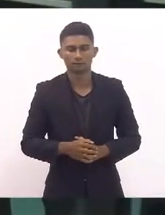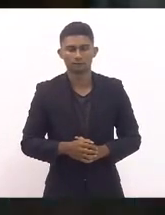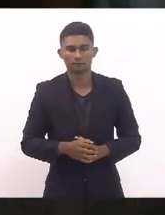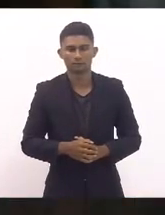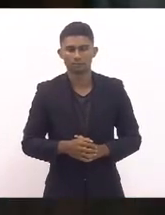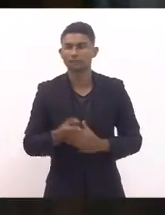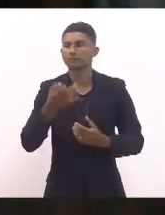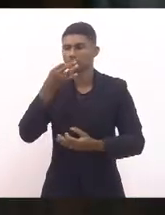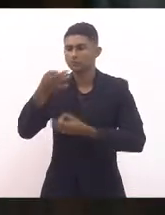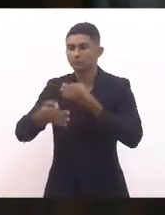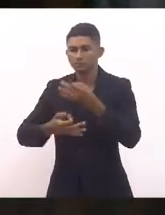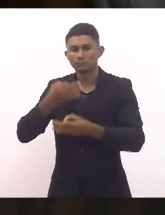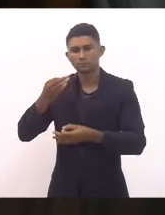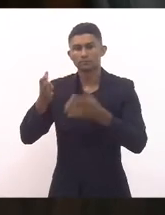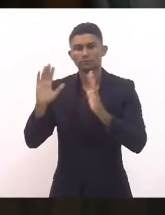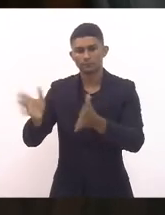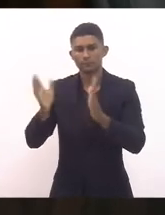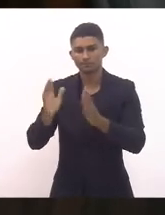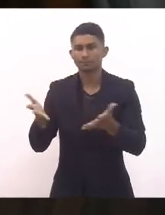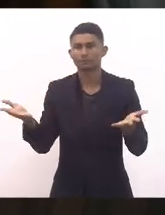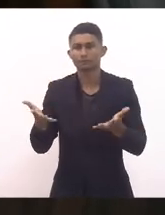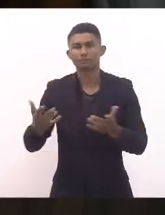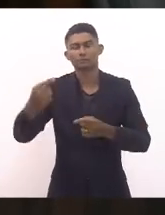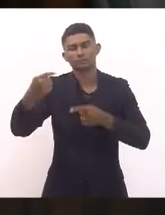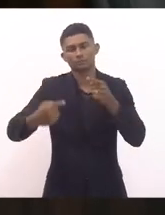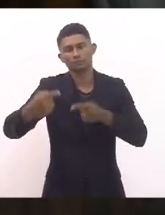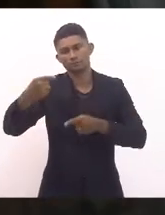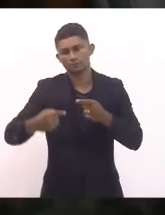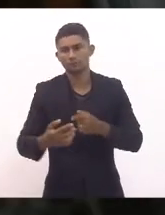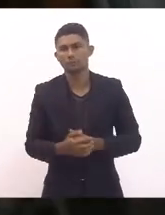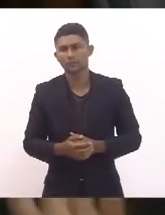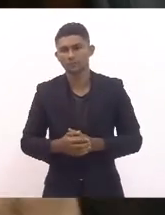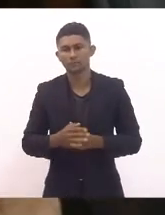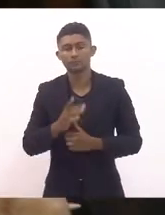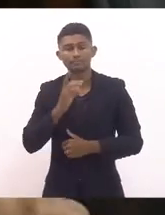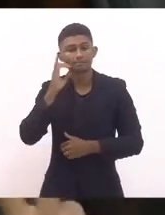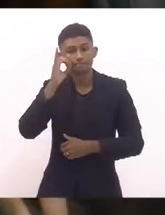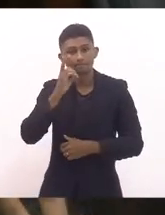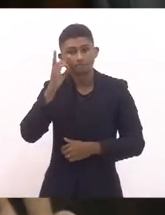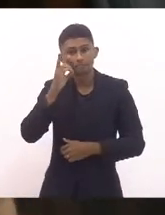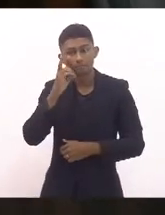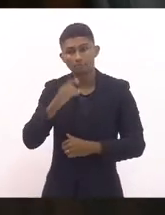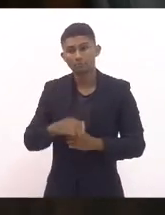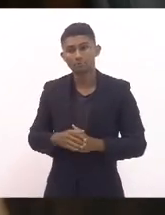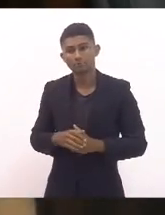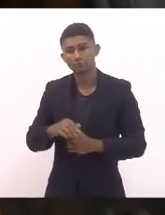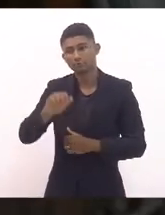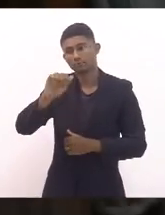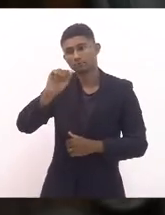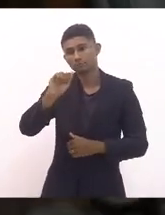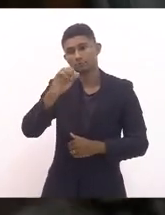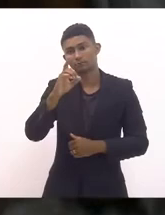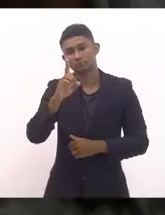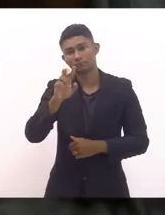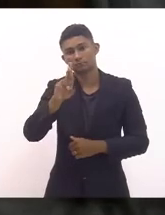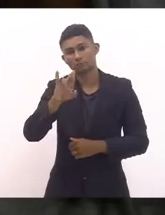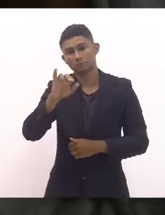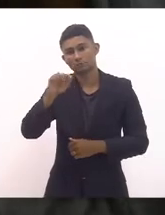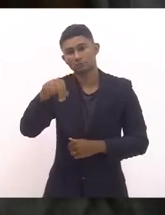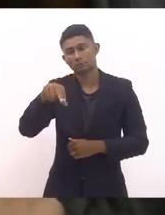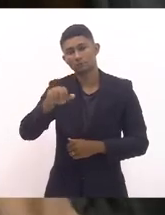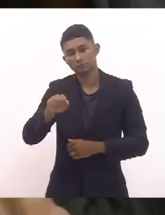Com os pareceres emitidos, em discussão. Para discutir, a deputada Adriana Baltazar já havia pedido